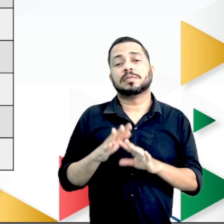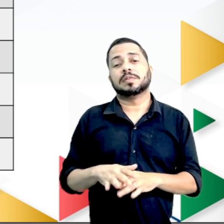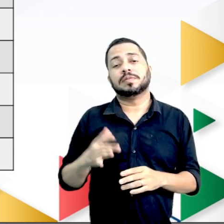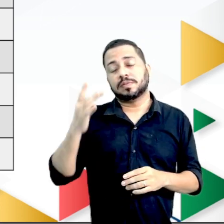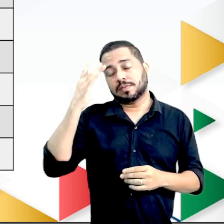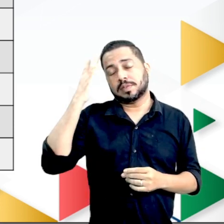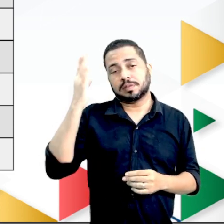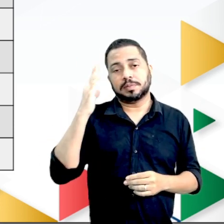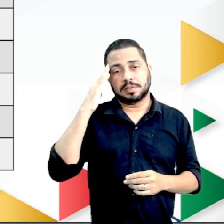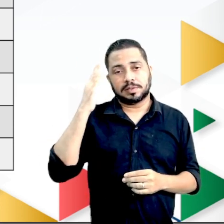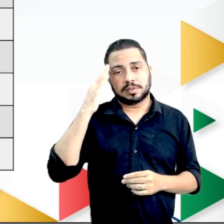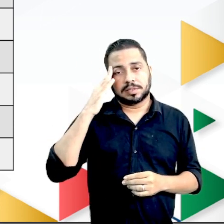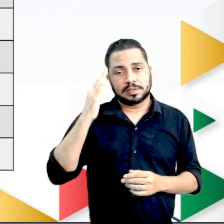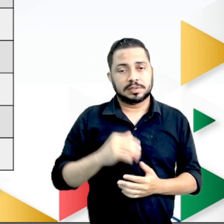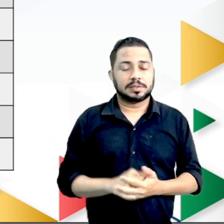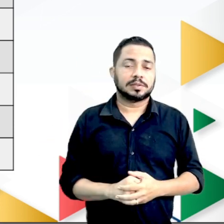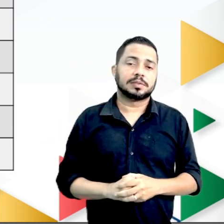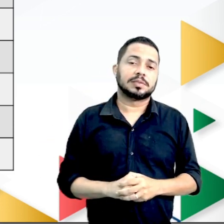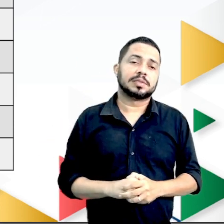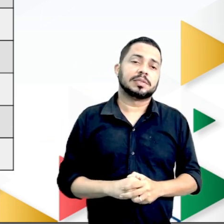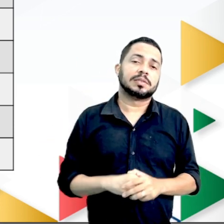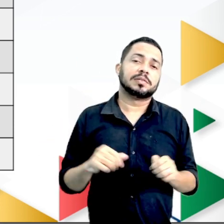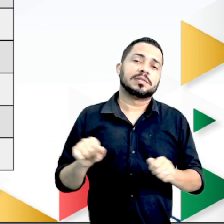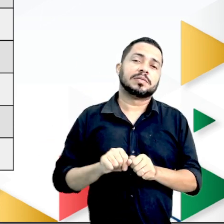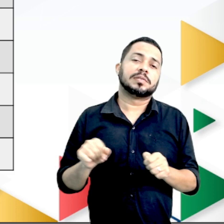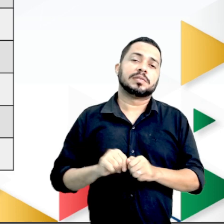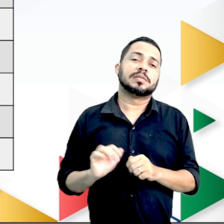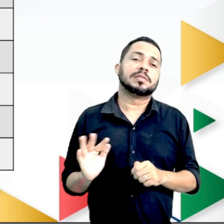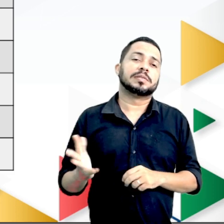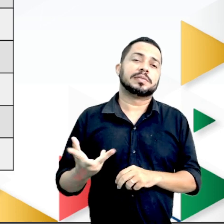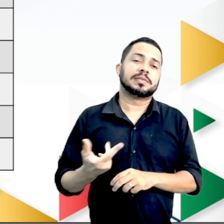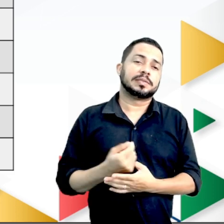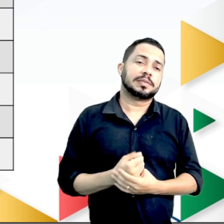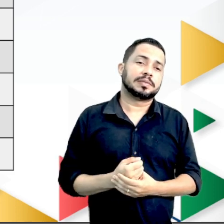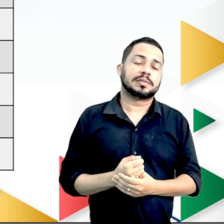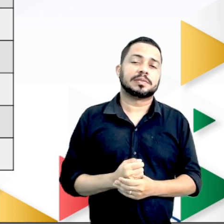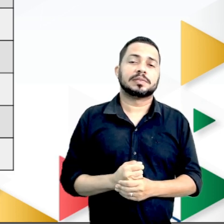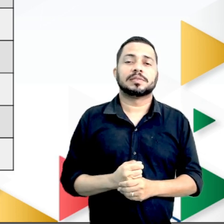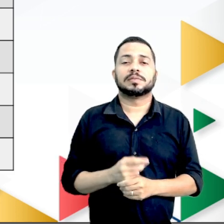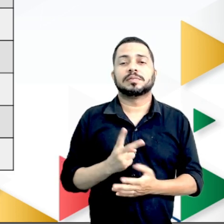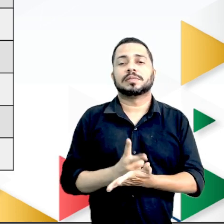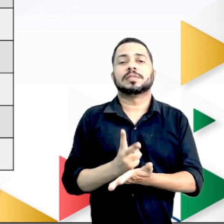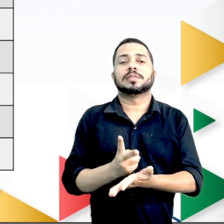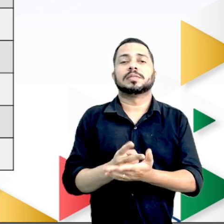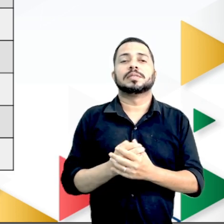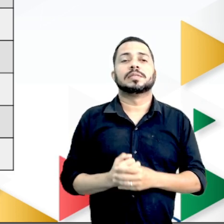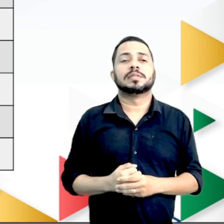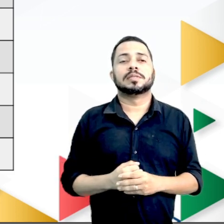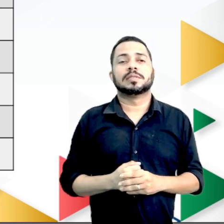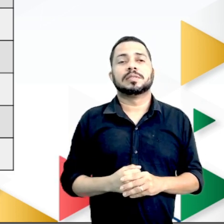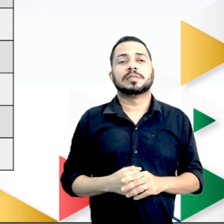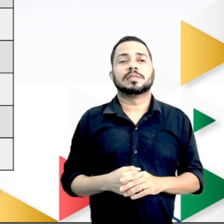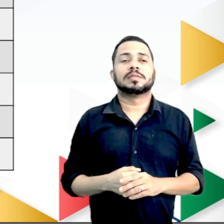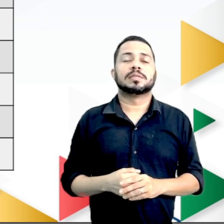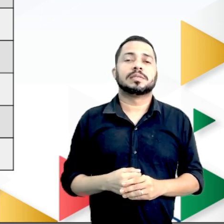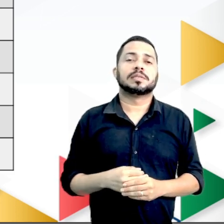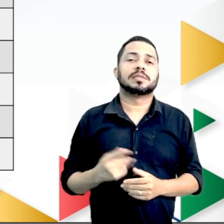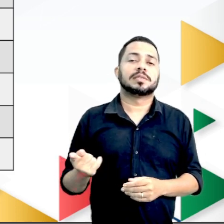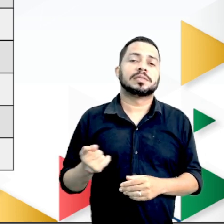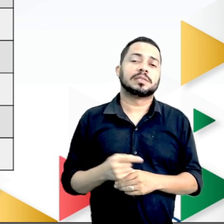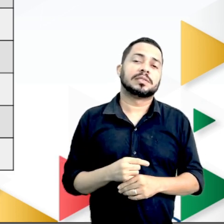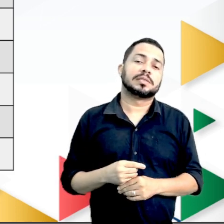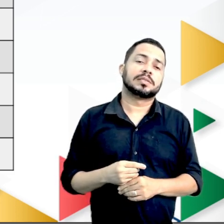fácil para entender e formar o termo geral. Tranquilo? Vamos seguir então? T, no termo geral,